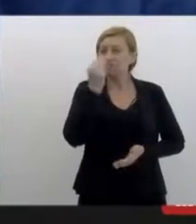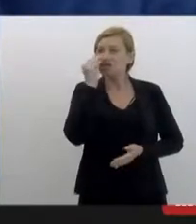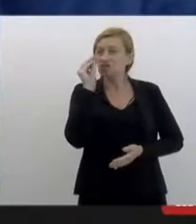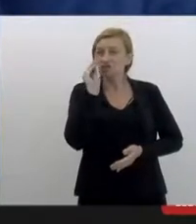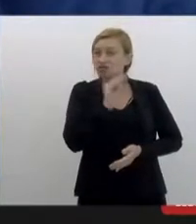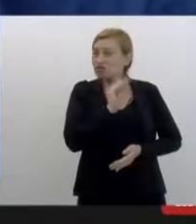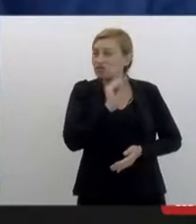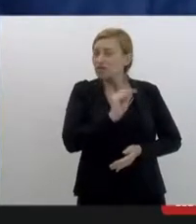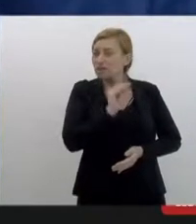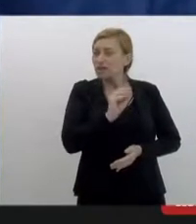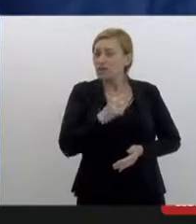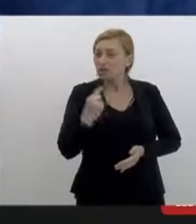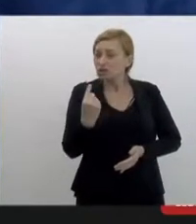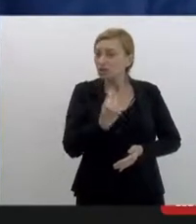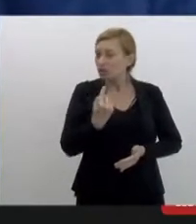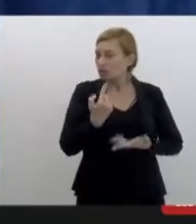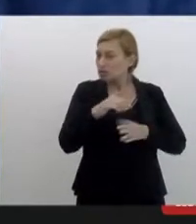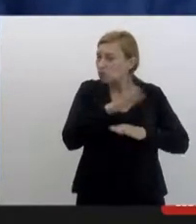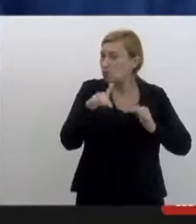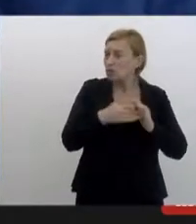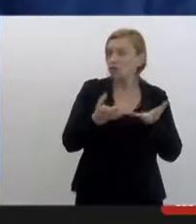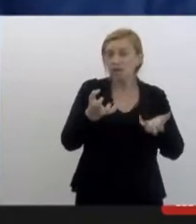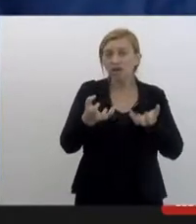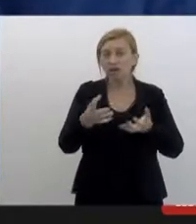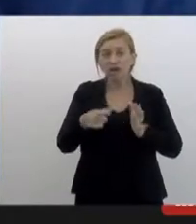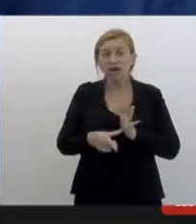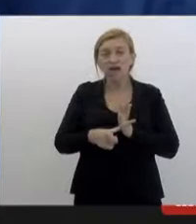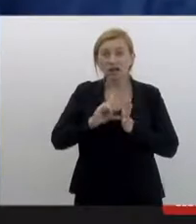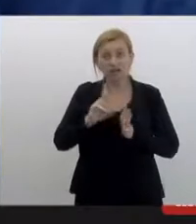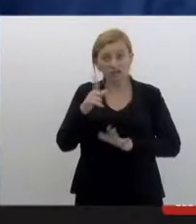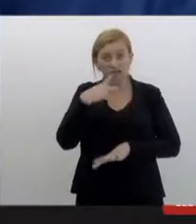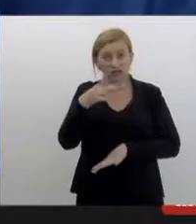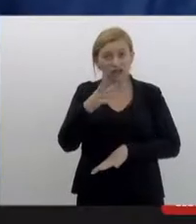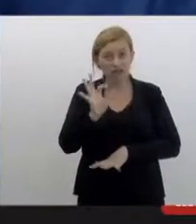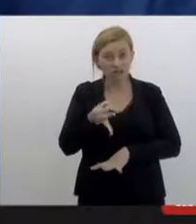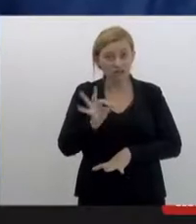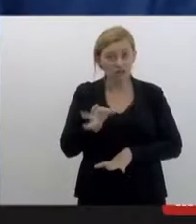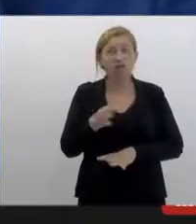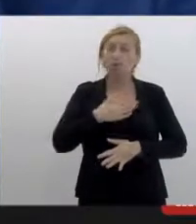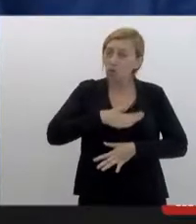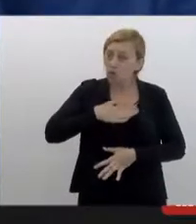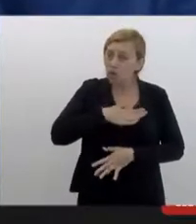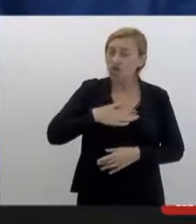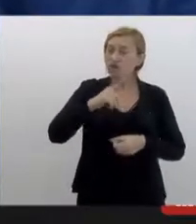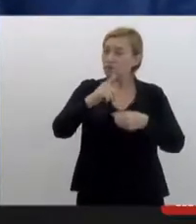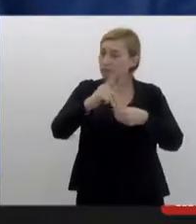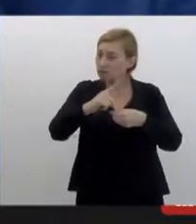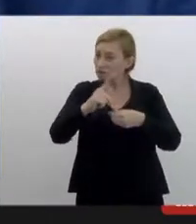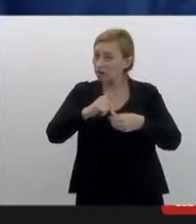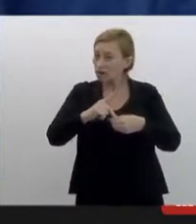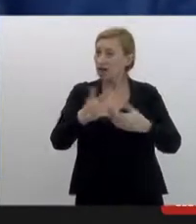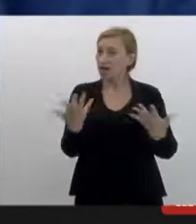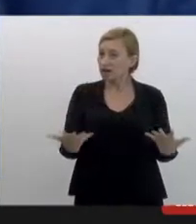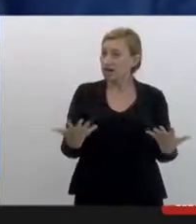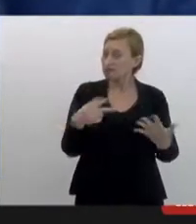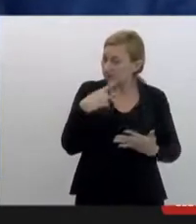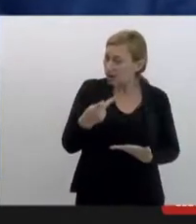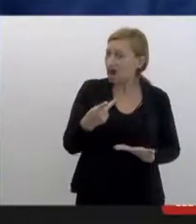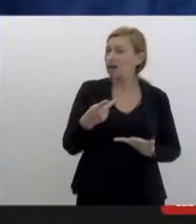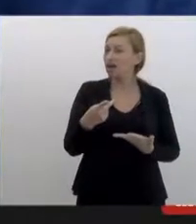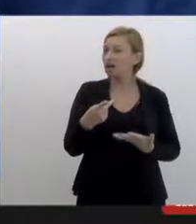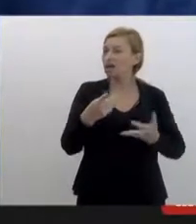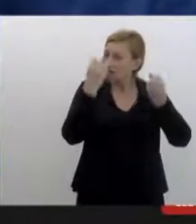nós. Então, eu gostaria, antes de manifestar formalmente, gostaria que a Petrobras, em atenção contraditória,